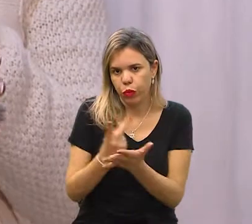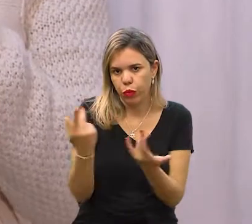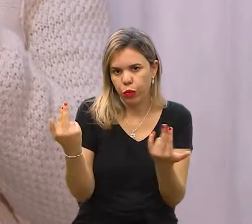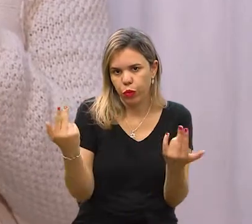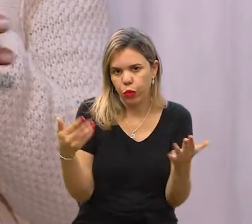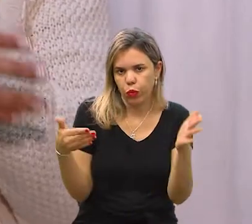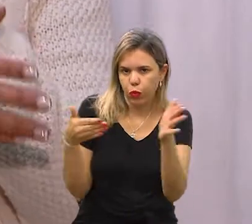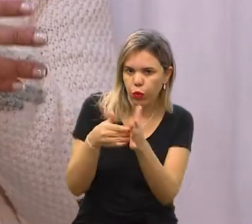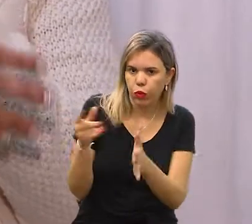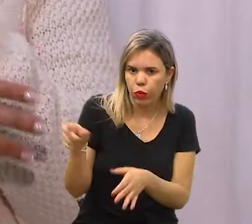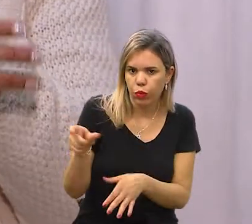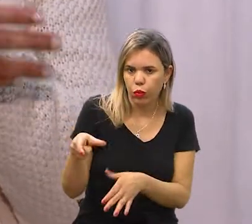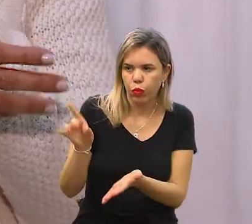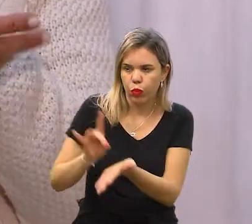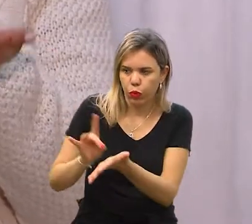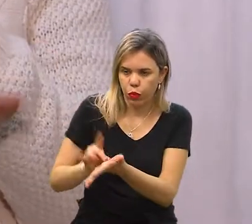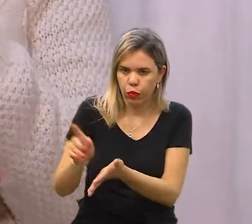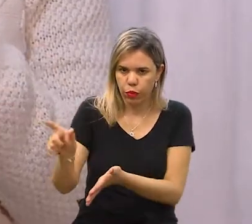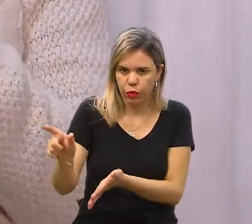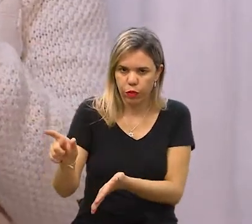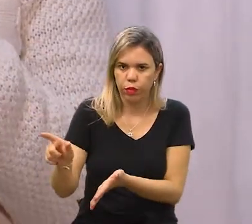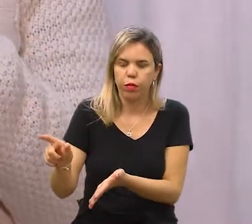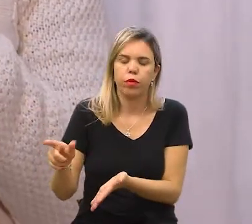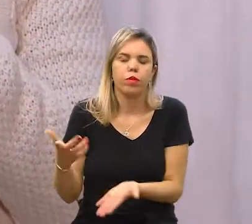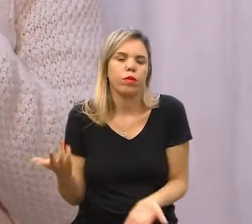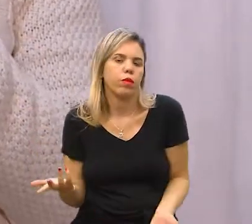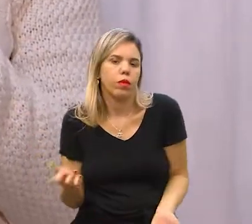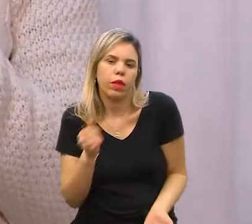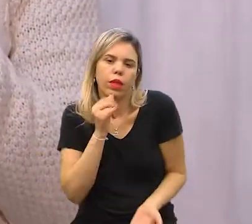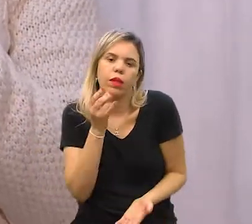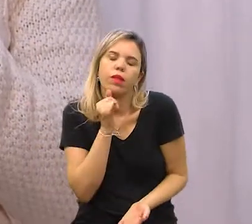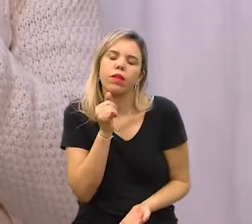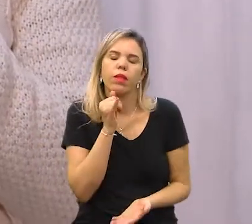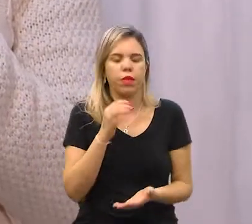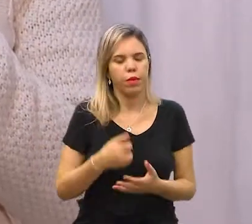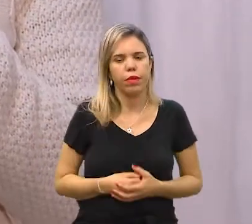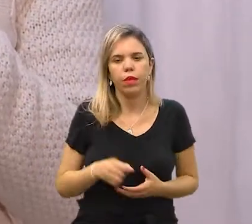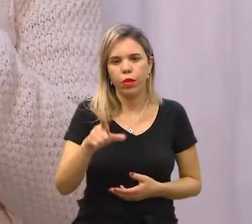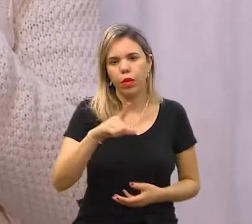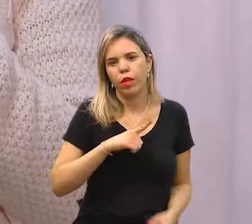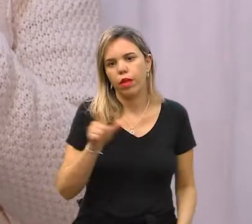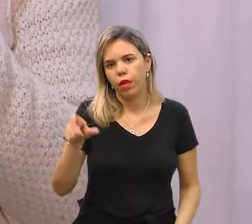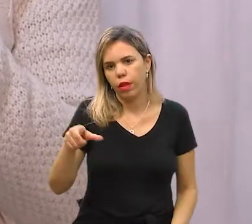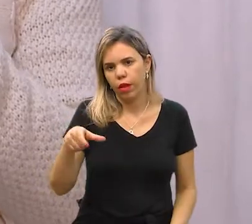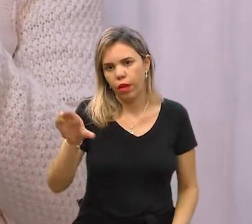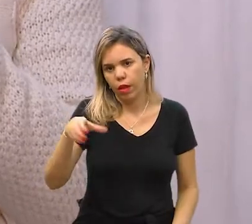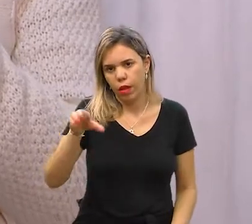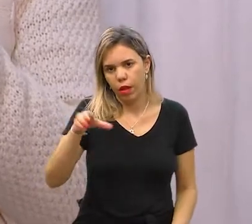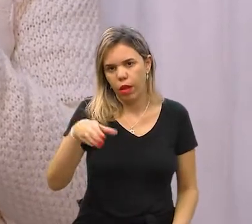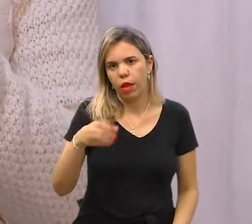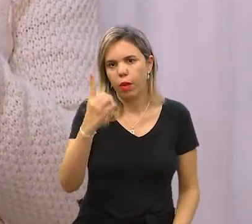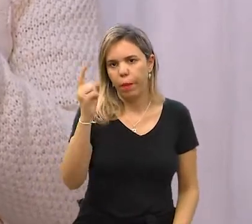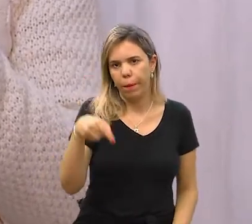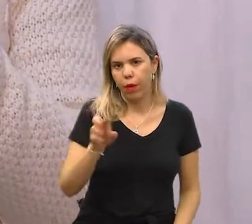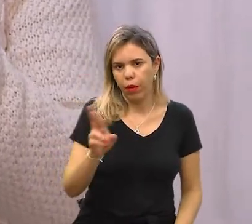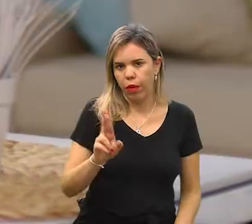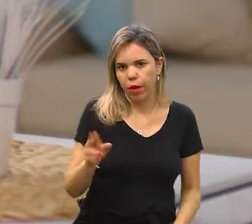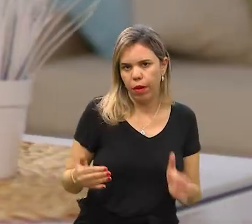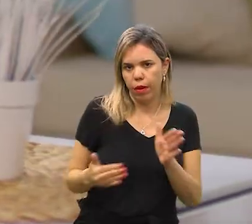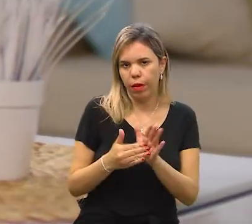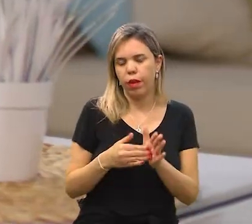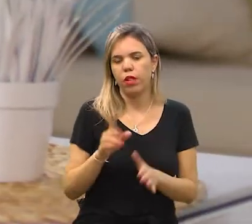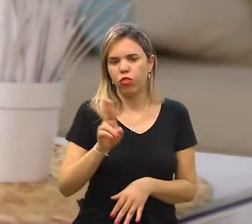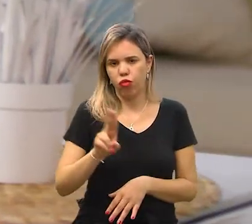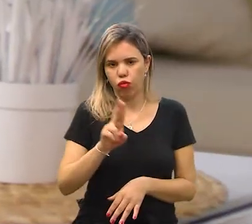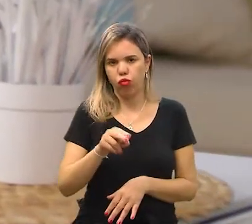mesmo limite do seu cartão de crédito físico. Vamos a um exemplo. Se você tem um cartão de crédito com limite de R$ 1.000 e